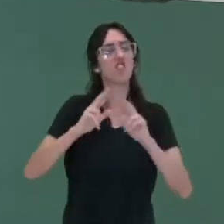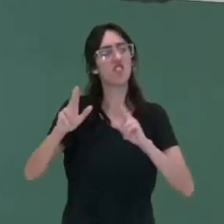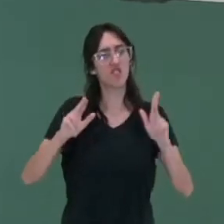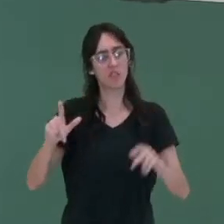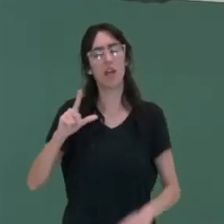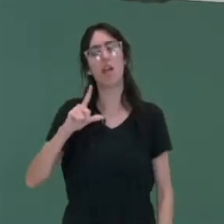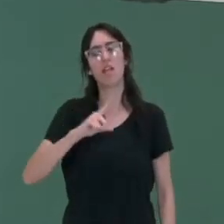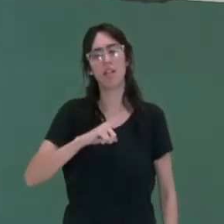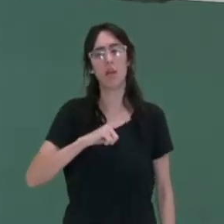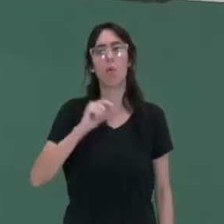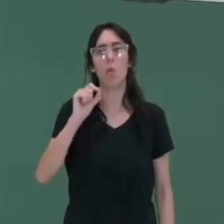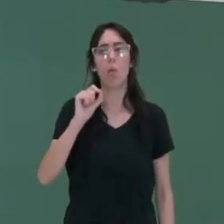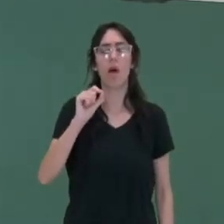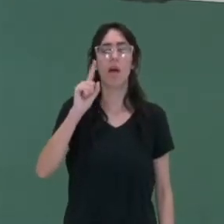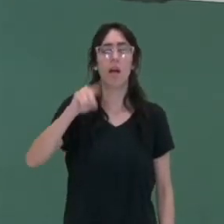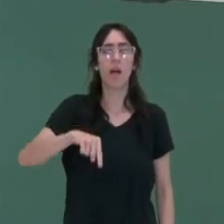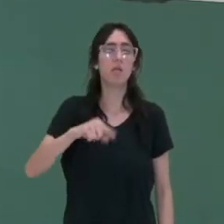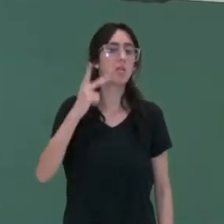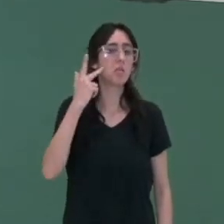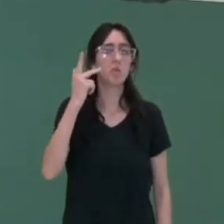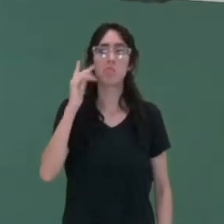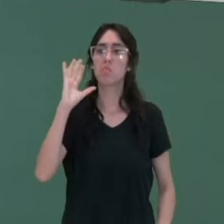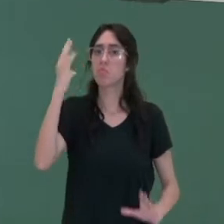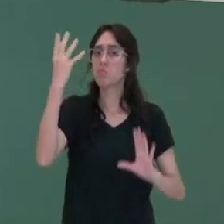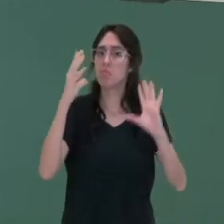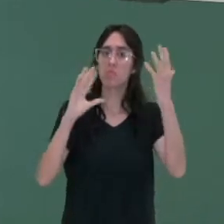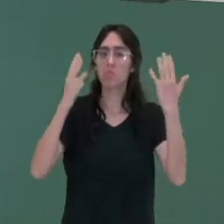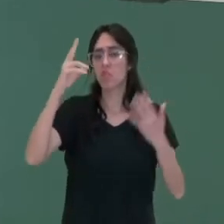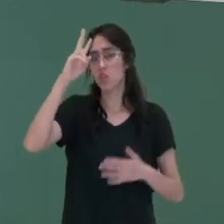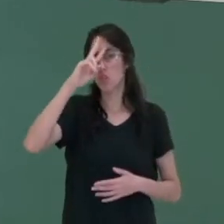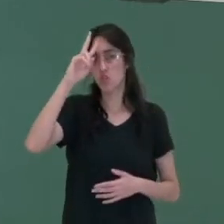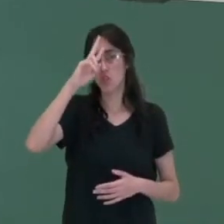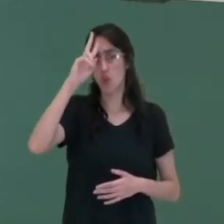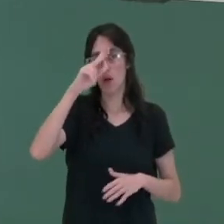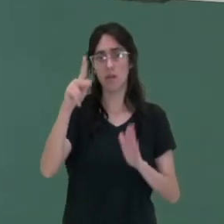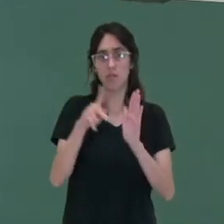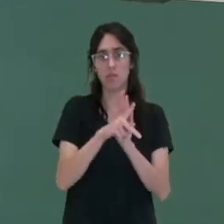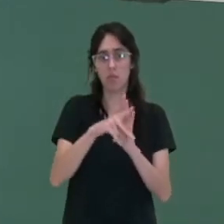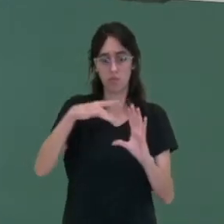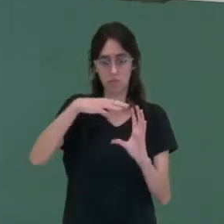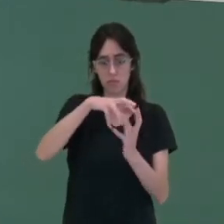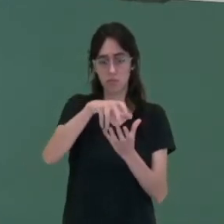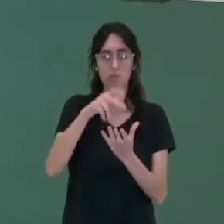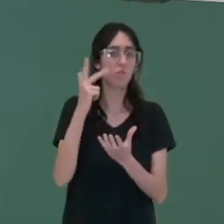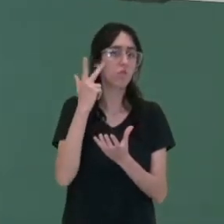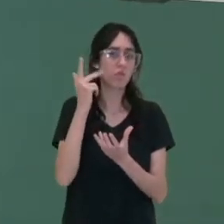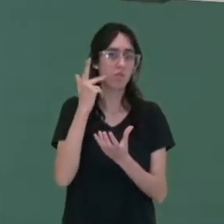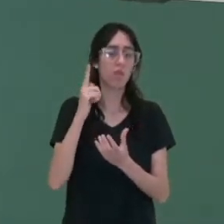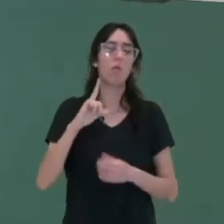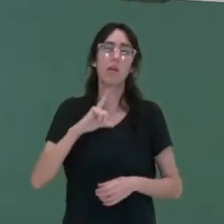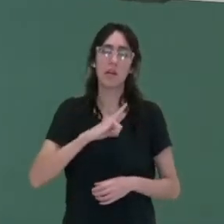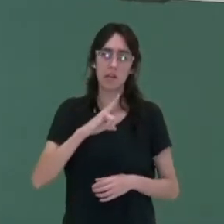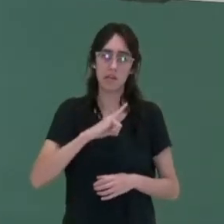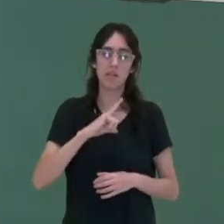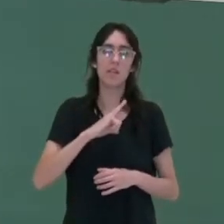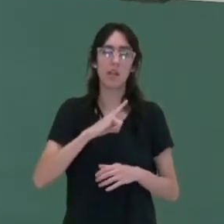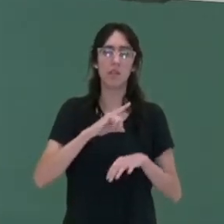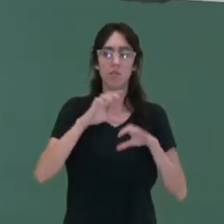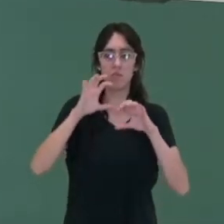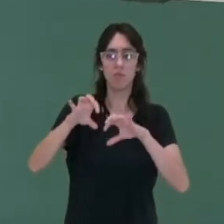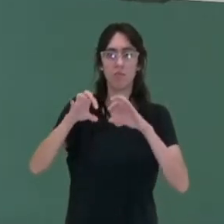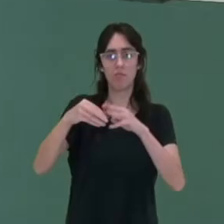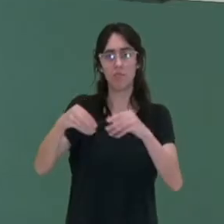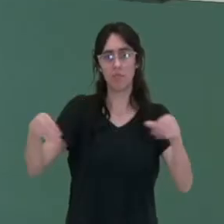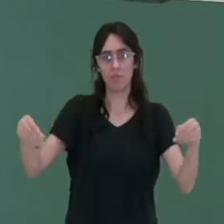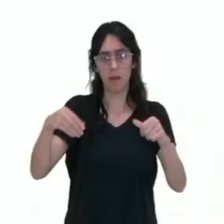de processos que ocorreram na história geológica do nosso planeta, que influenciaram também na formação do solo do